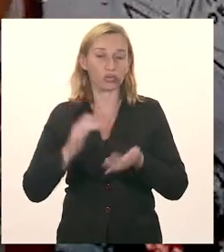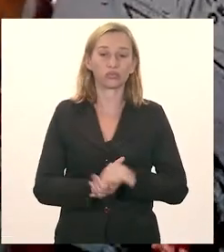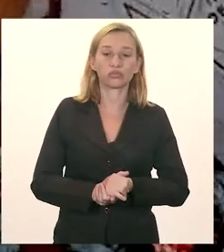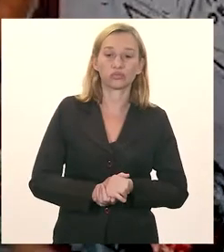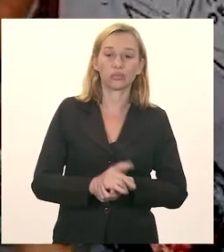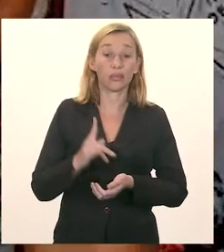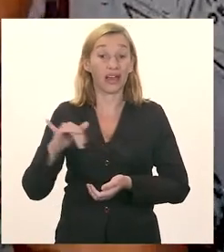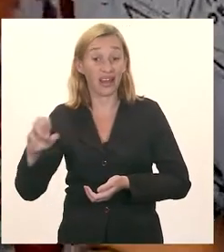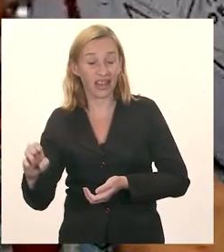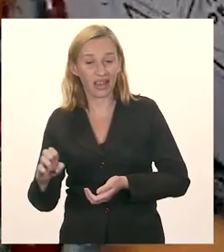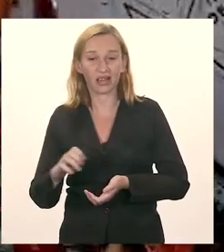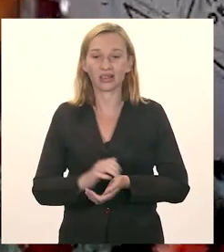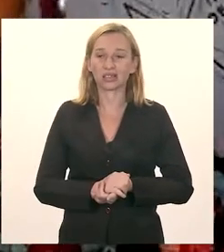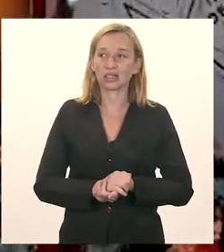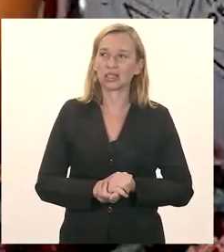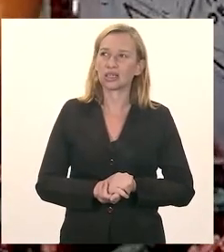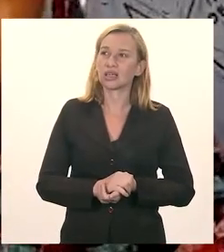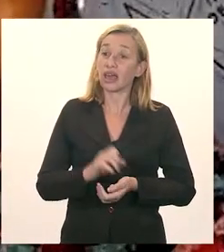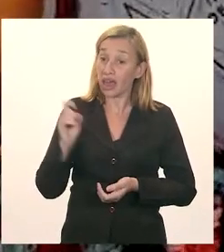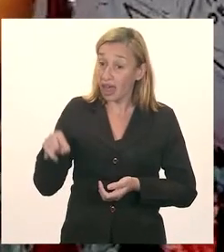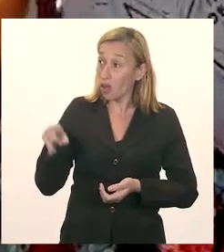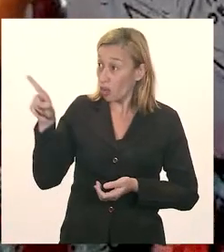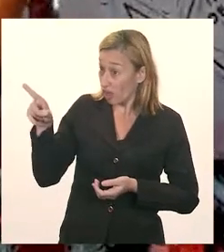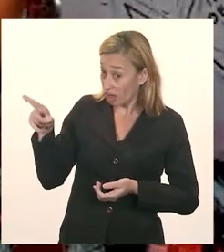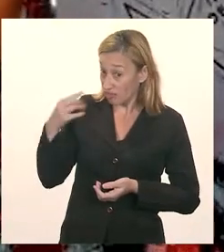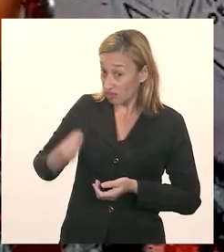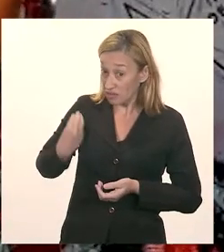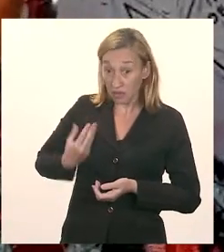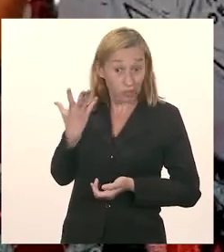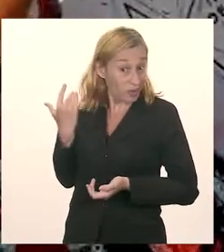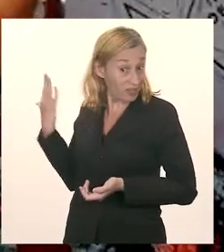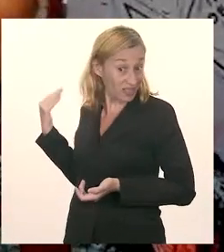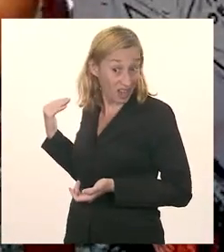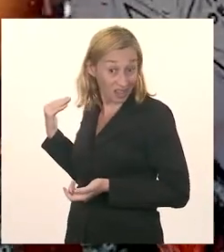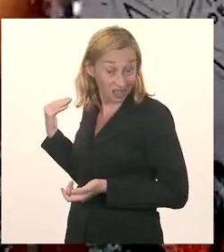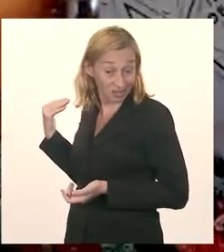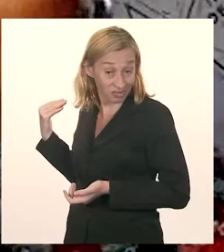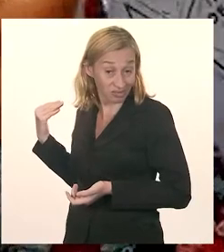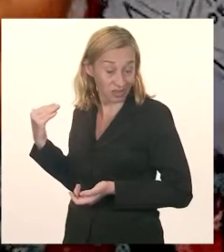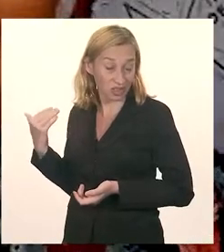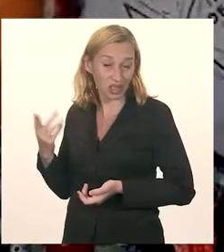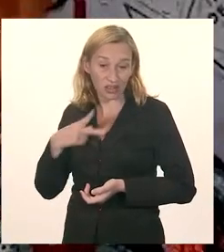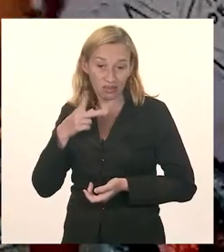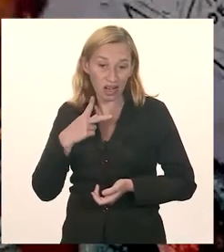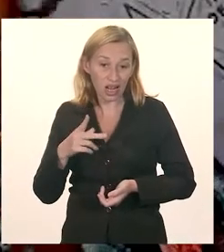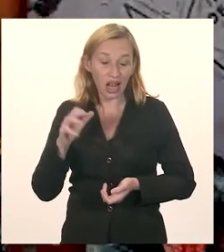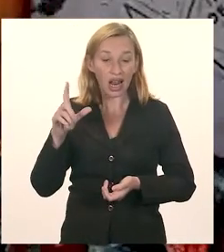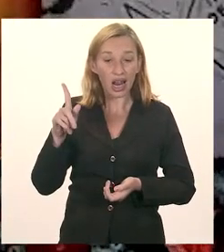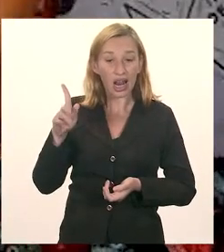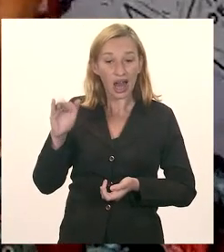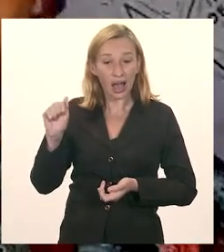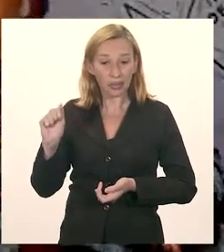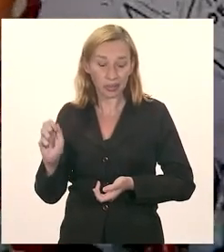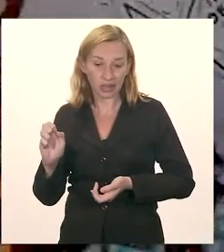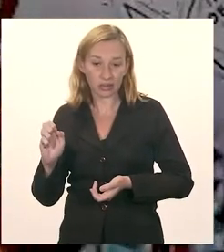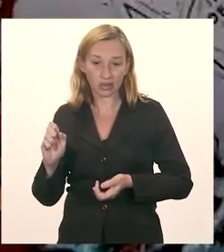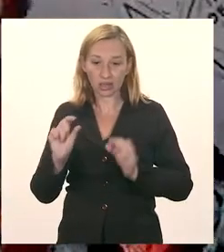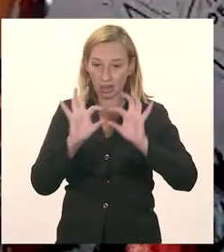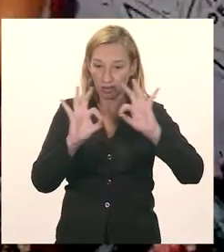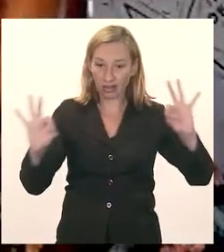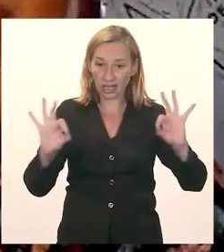São Gonçalo, muitas vezes é o que eles viviam ali, sabe? O que eles falam. No Lamba e Sujo tem um trecho que fala